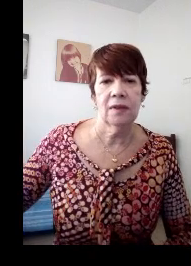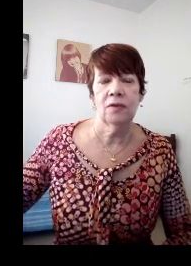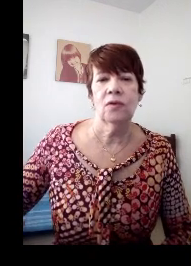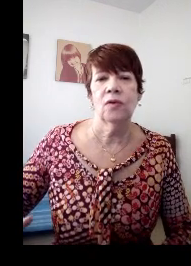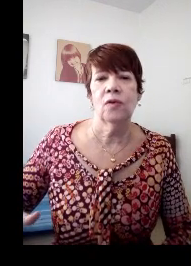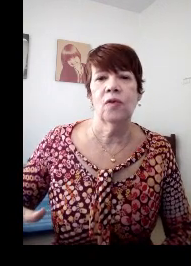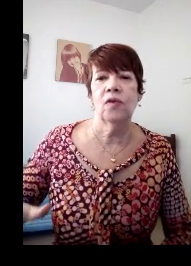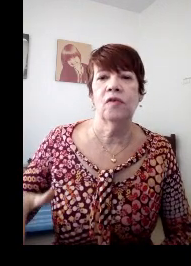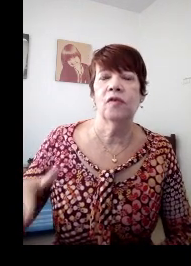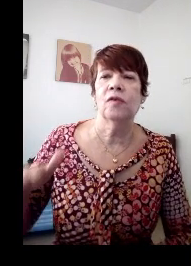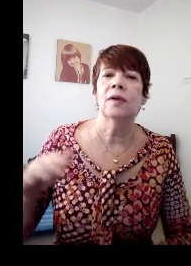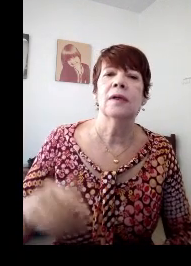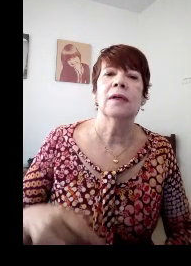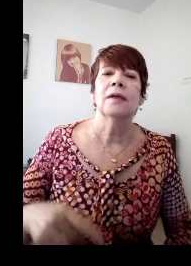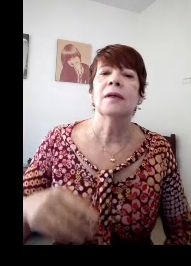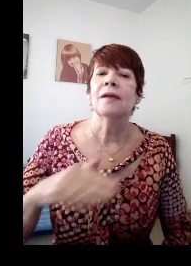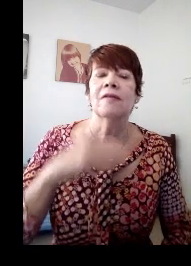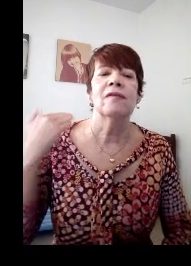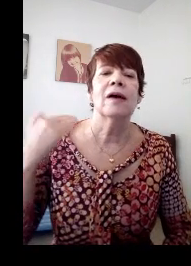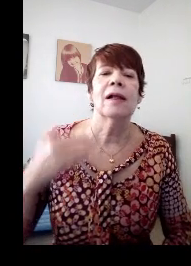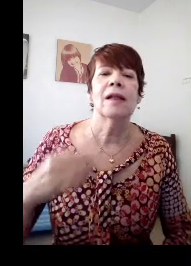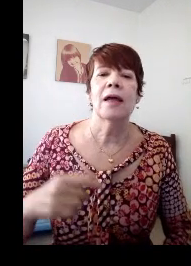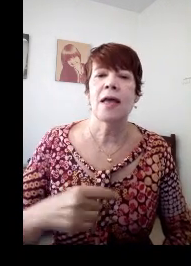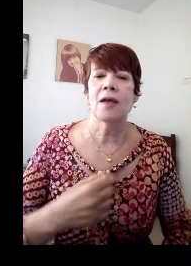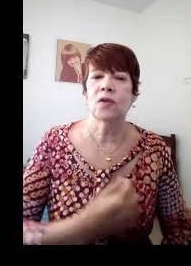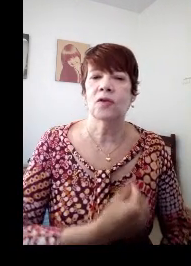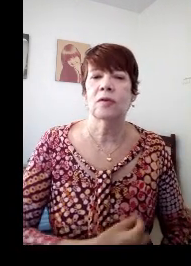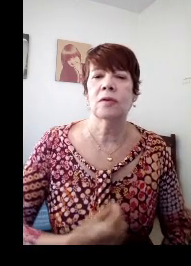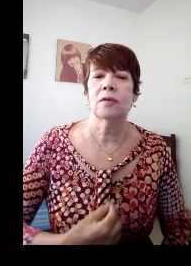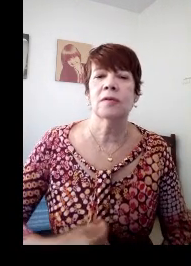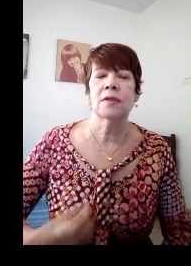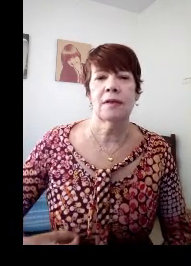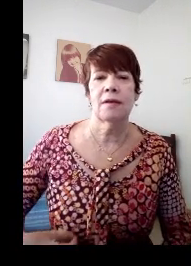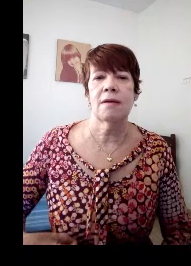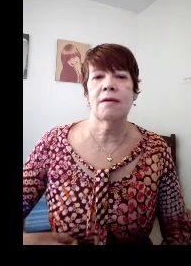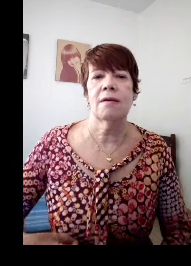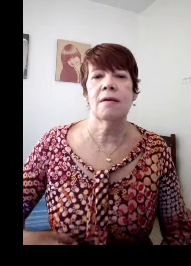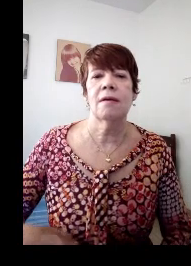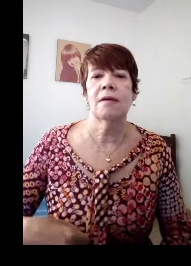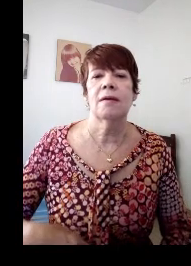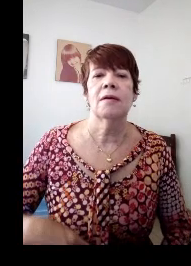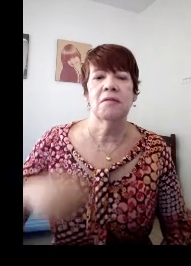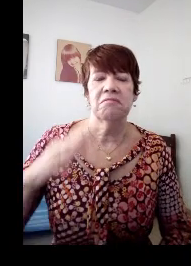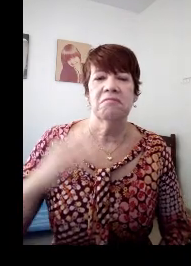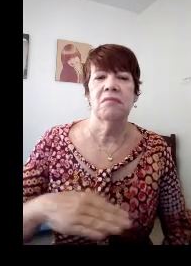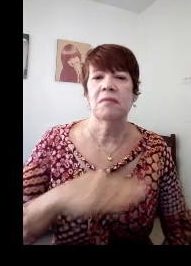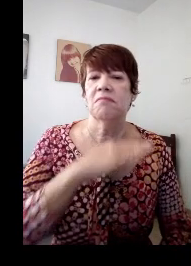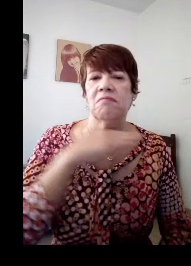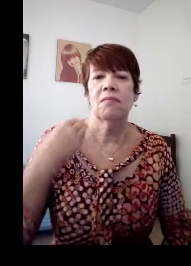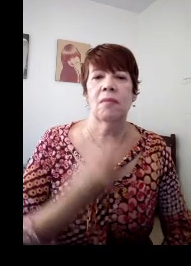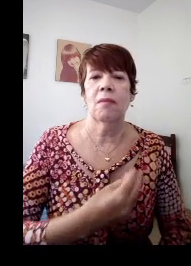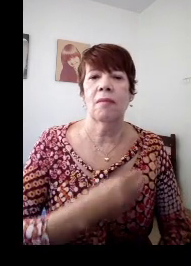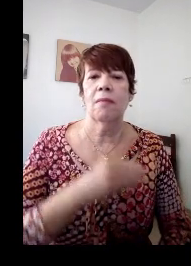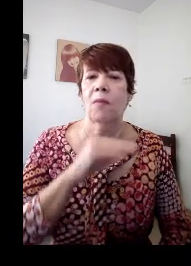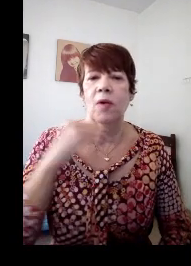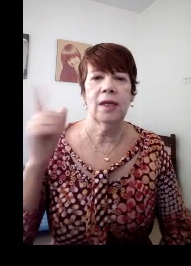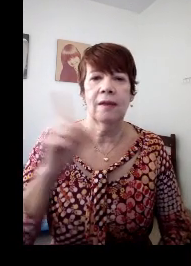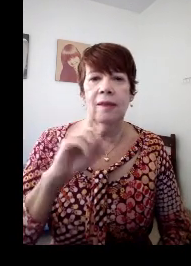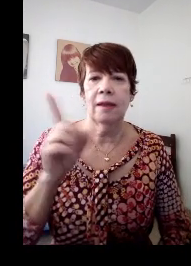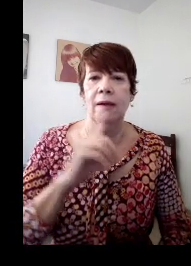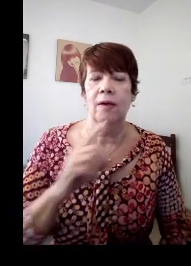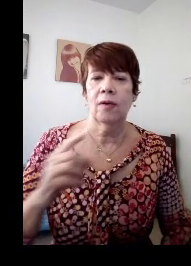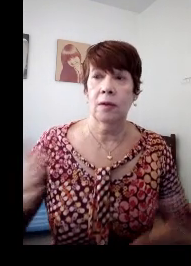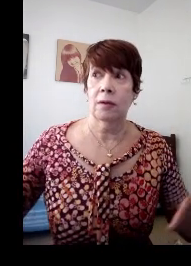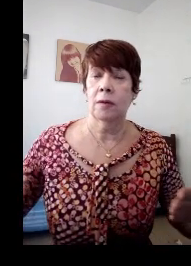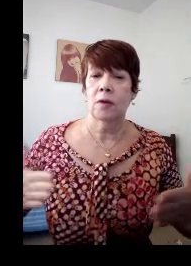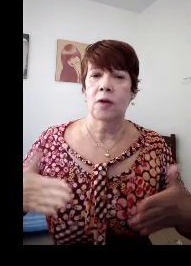lá, ele vai e se apresenta e diz que é o irmão, que fala que é José, e